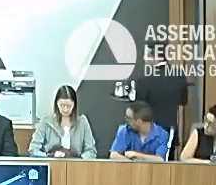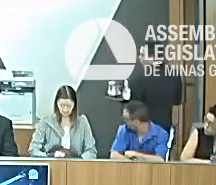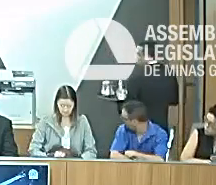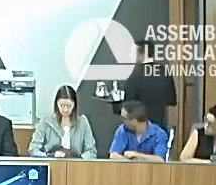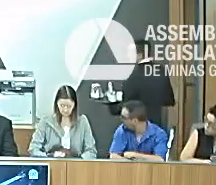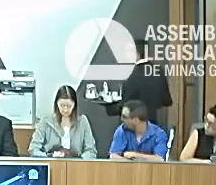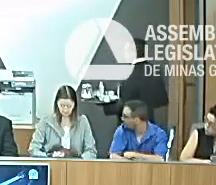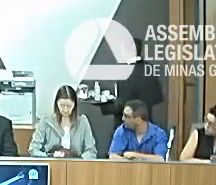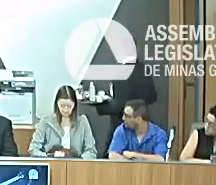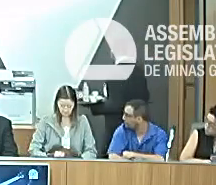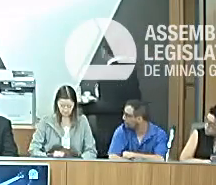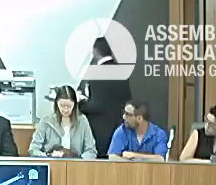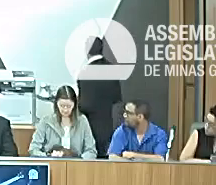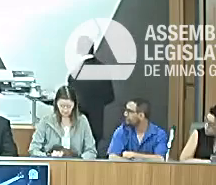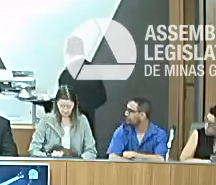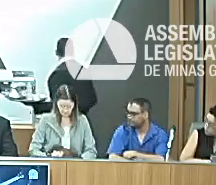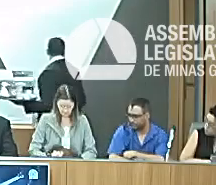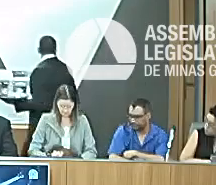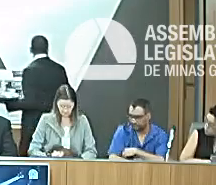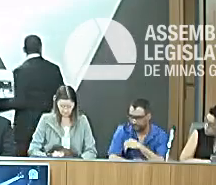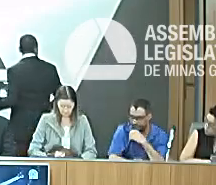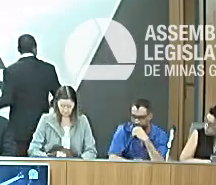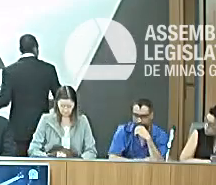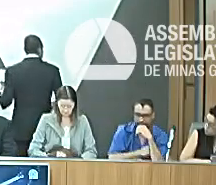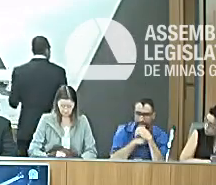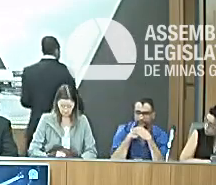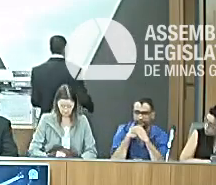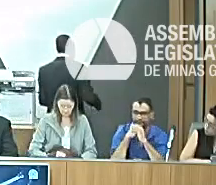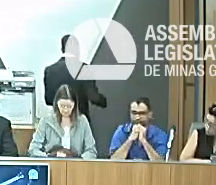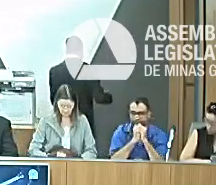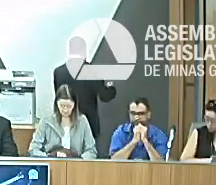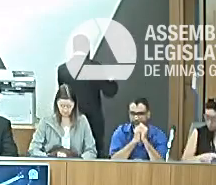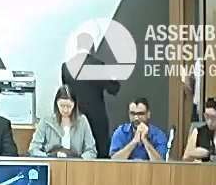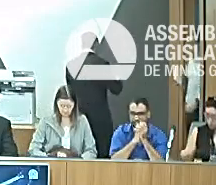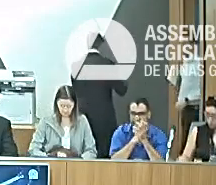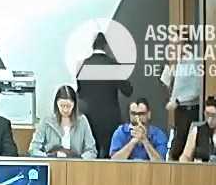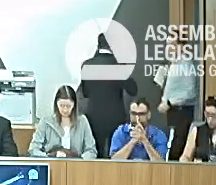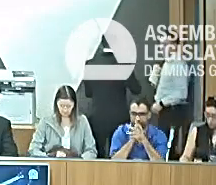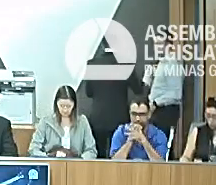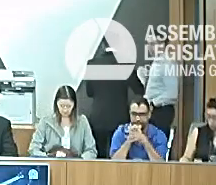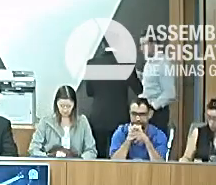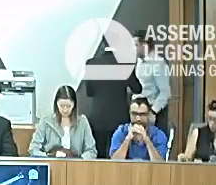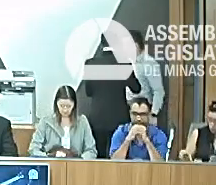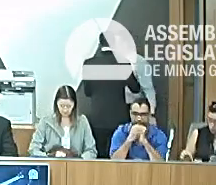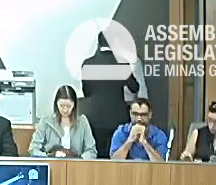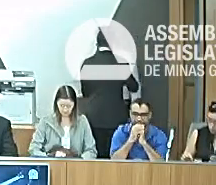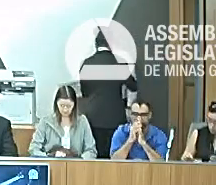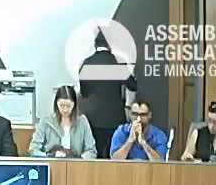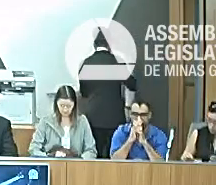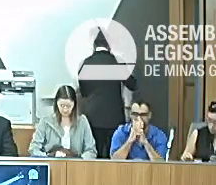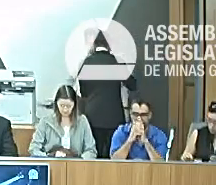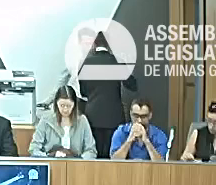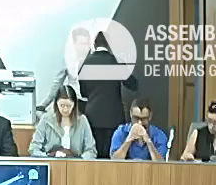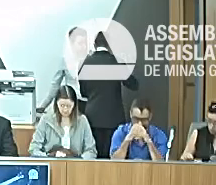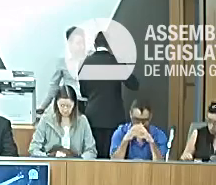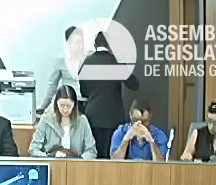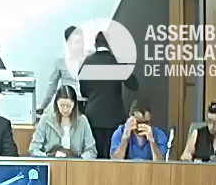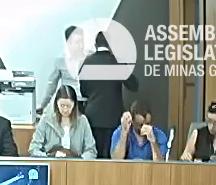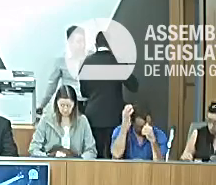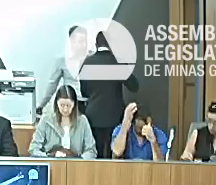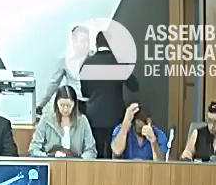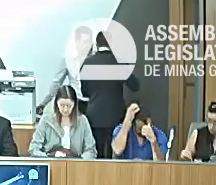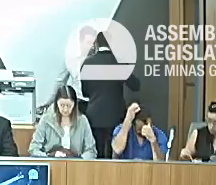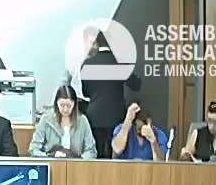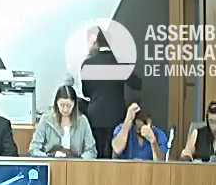gerenciamento de pessoas até têm um diretor que não sabe tratar não sei se eu estava aqui e secretário